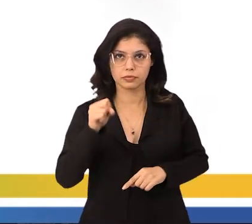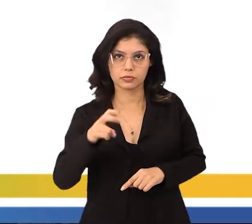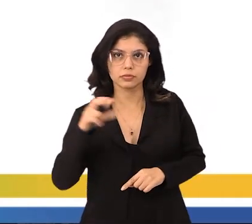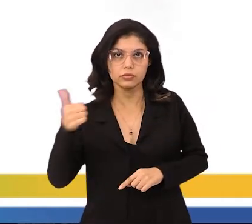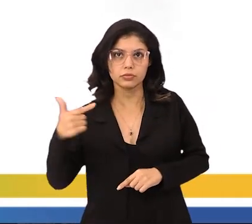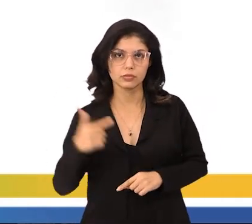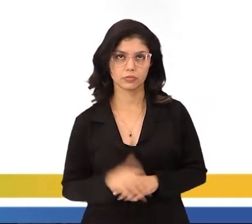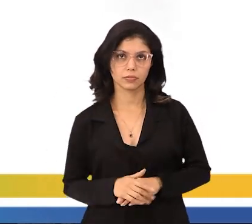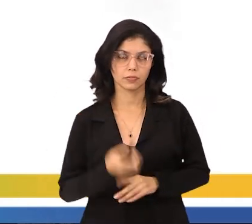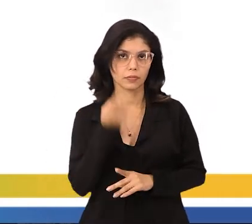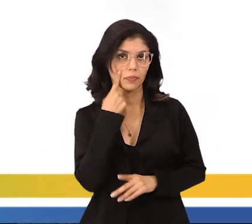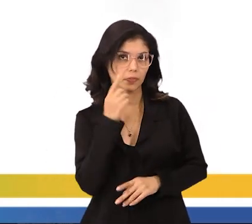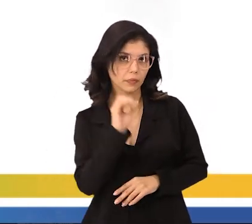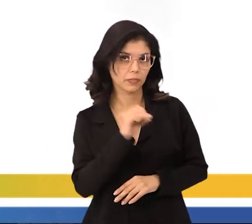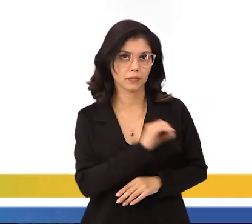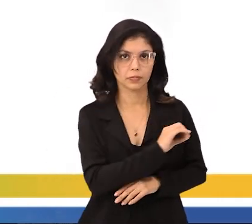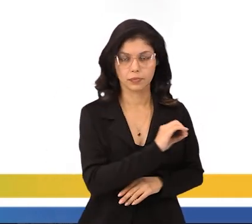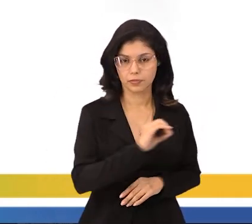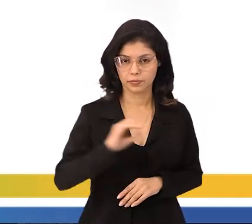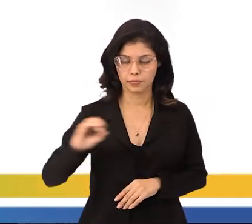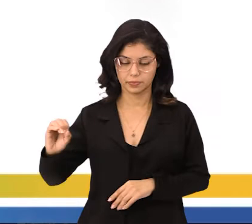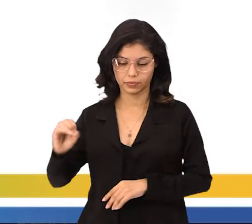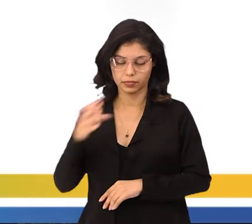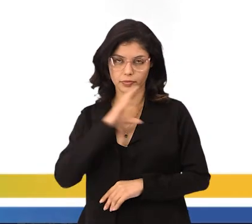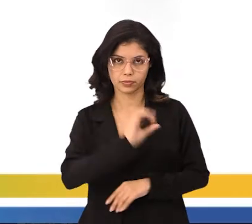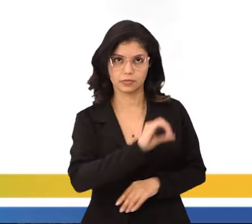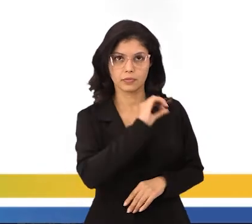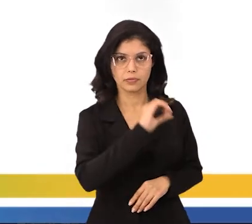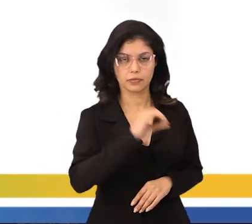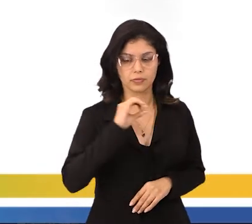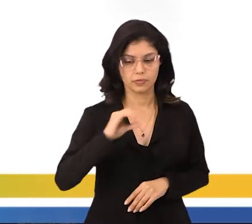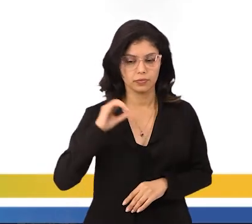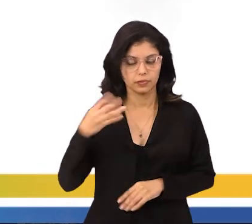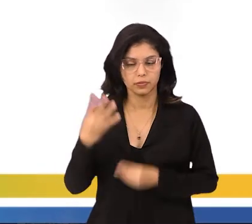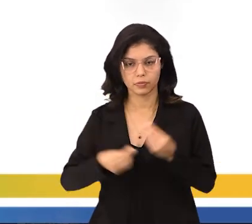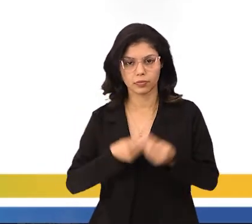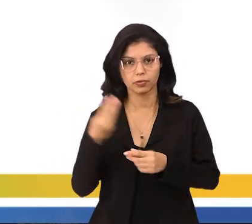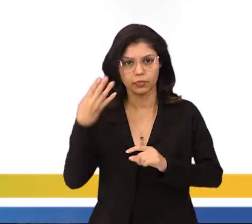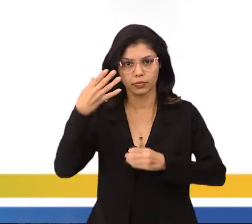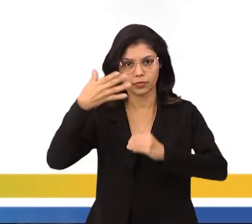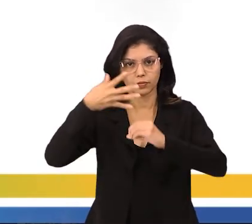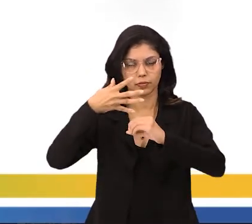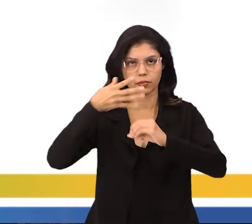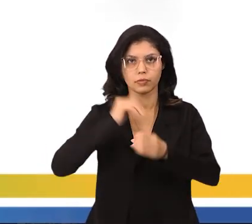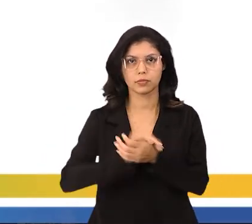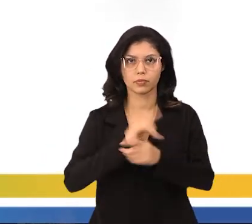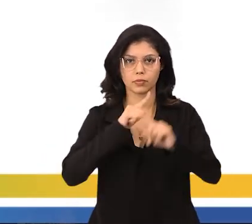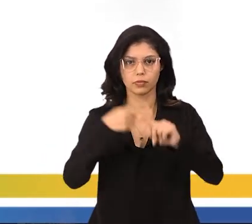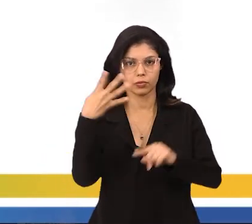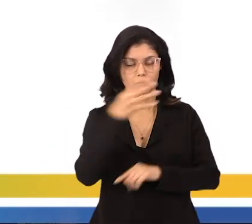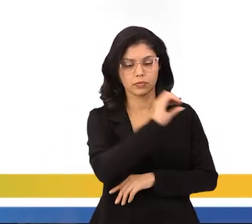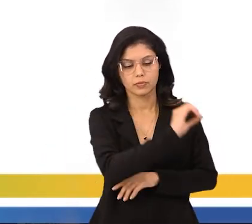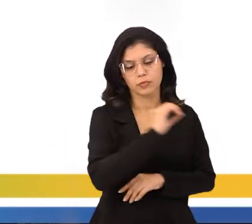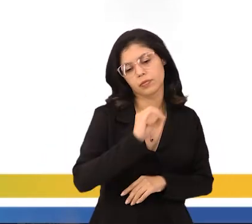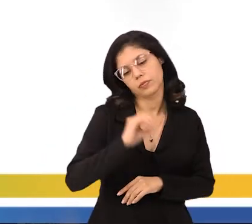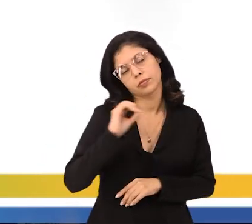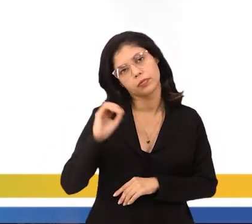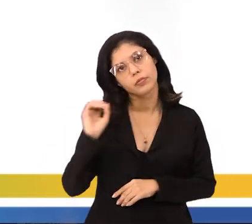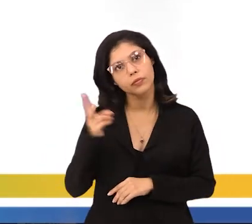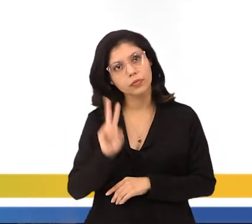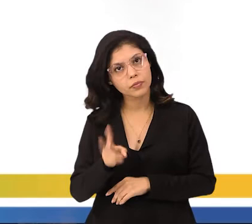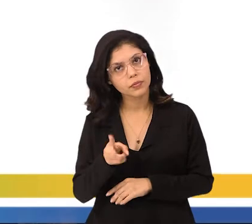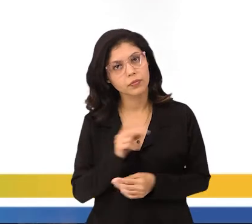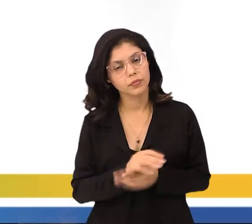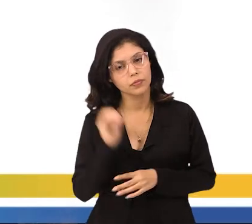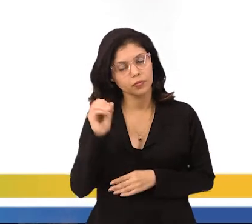512. Olha ali o número 0. 0 elevado a 4. Como 0 é elevado a 4, eu vou multiplicar o 0 4 vezes ele mesmo,